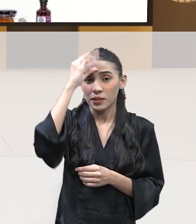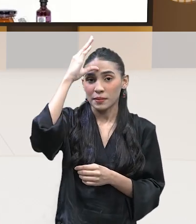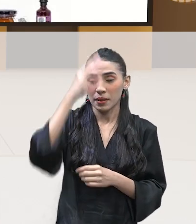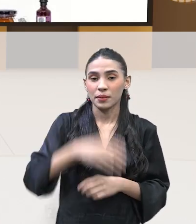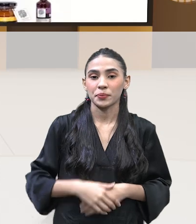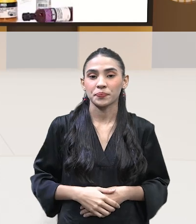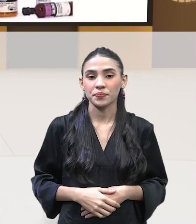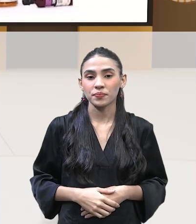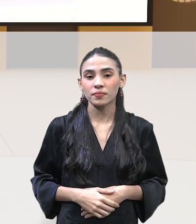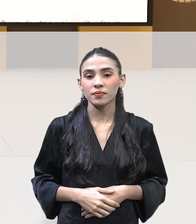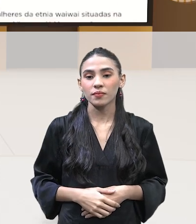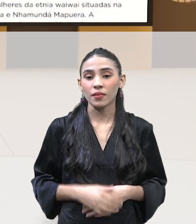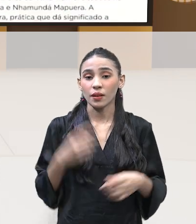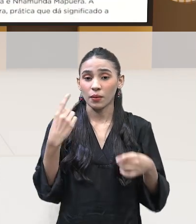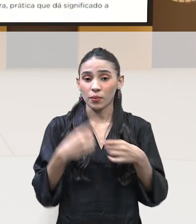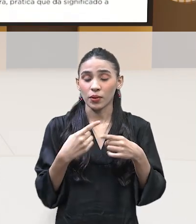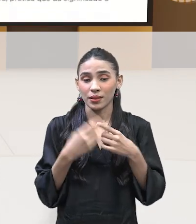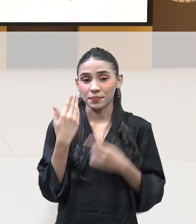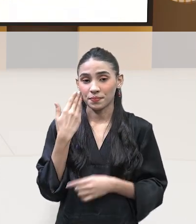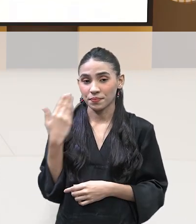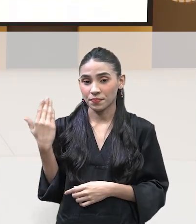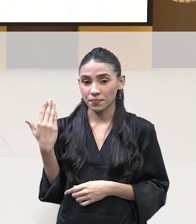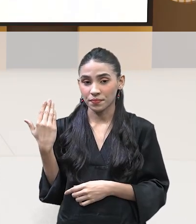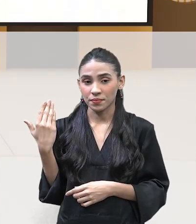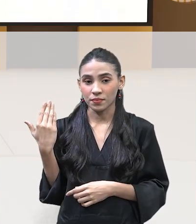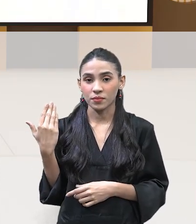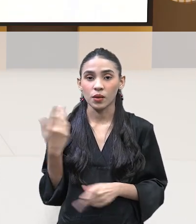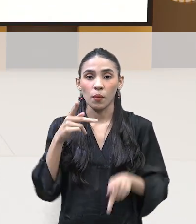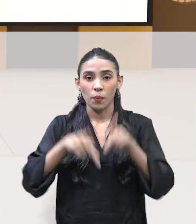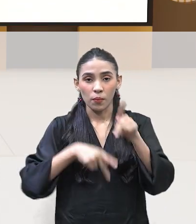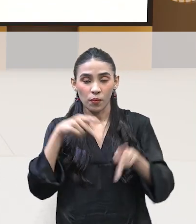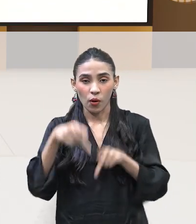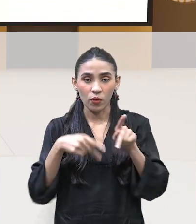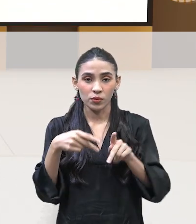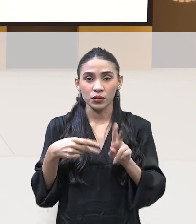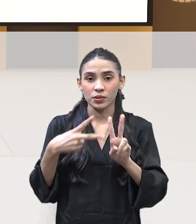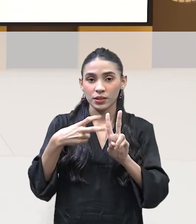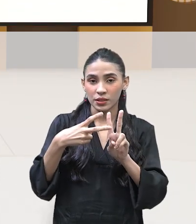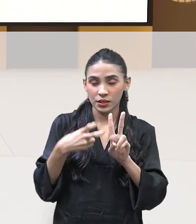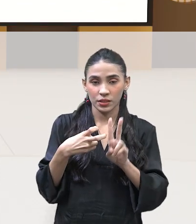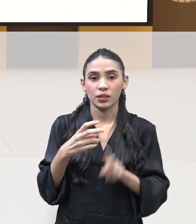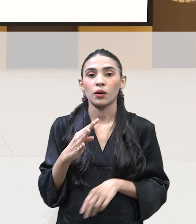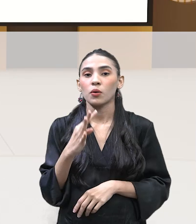Porque eles estavam ali, esses povos originários